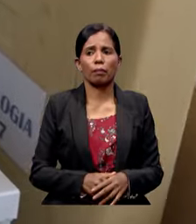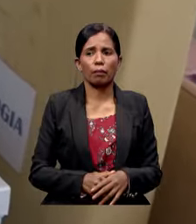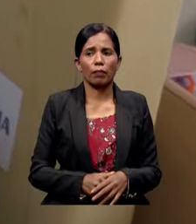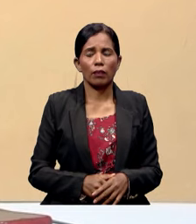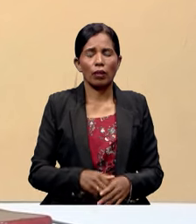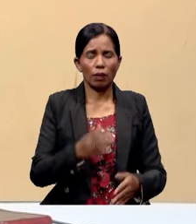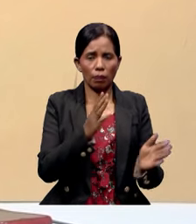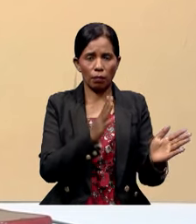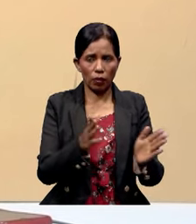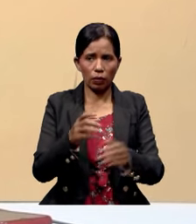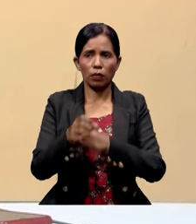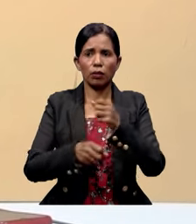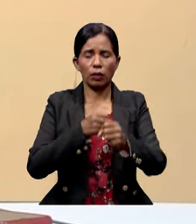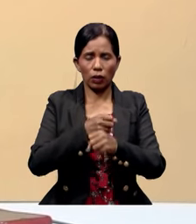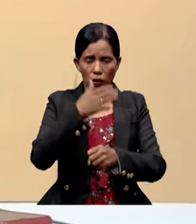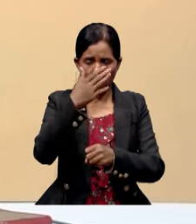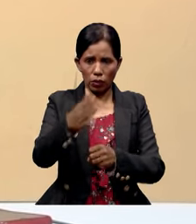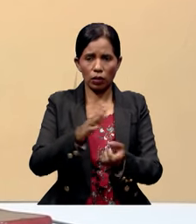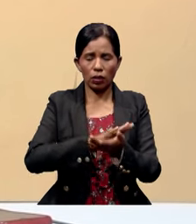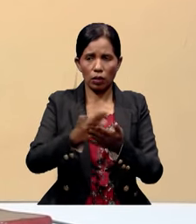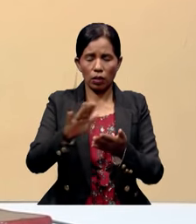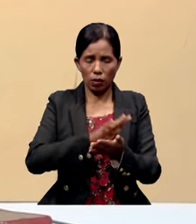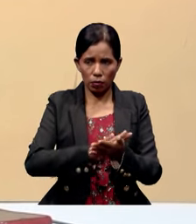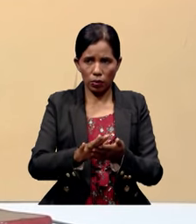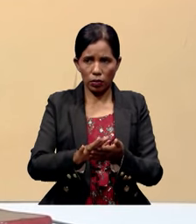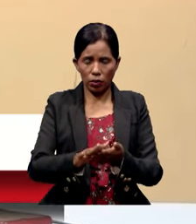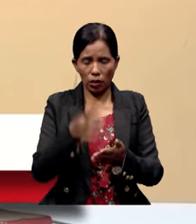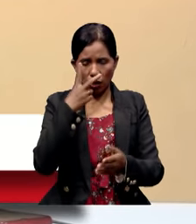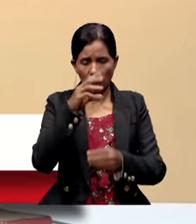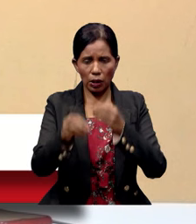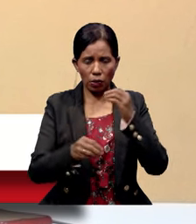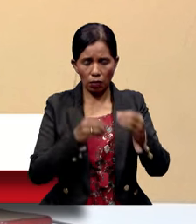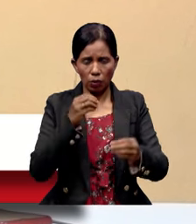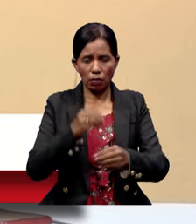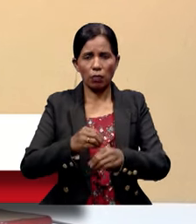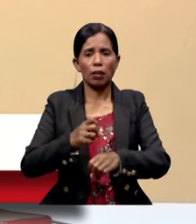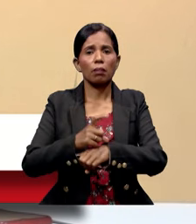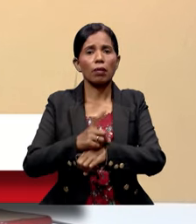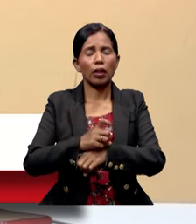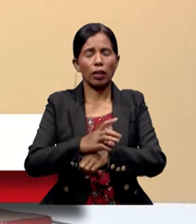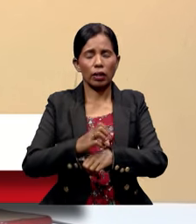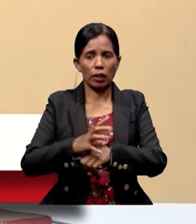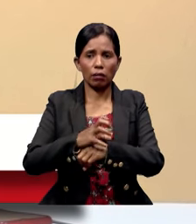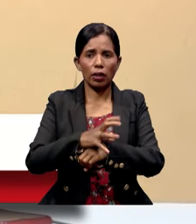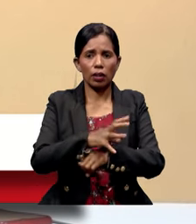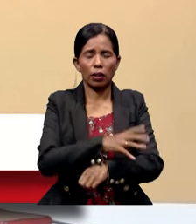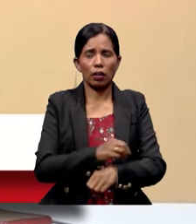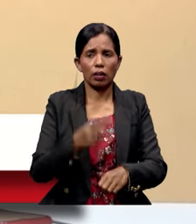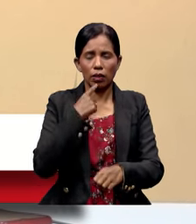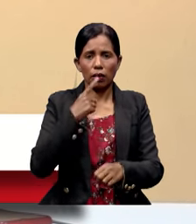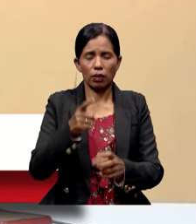tina oin si halotan limpeza controla ba peste, lirio ba iha barata. Tamba factor causa